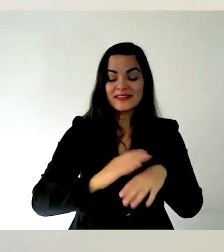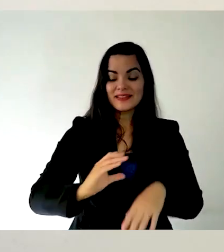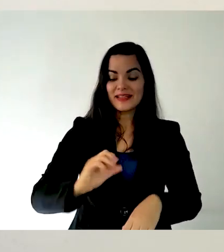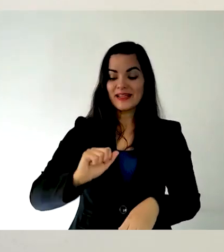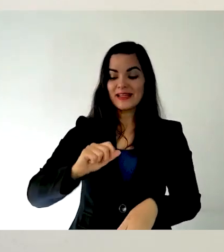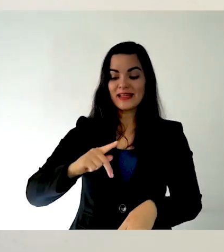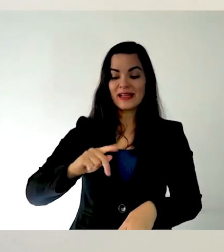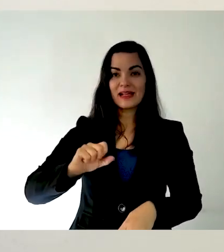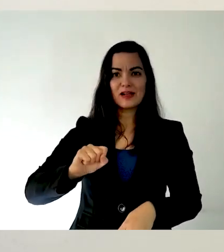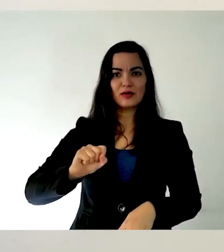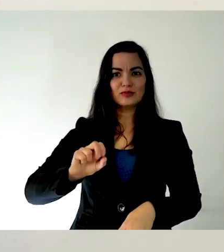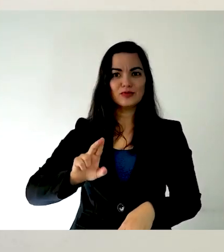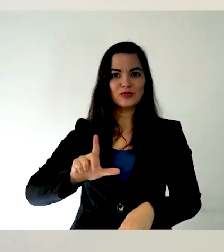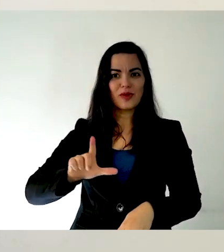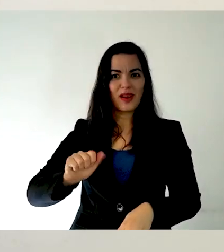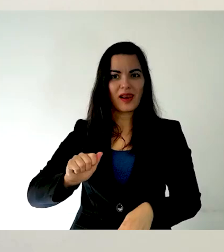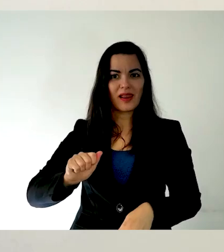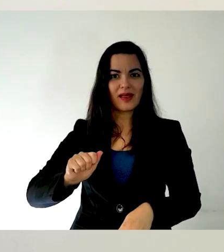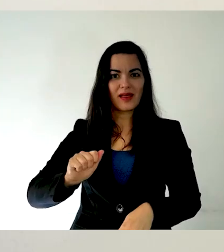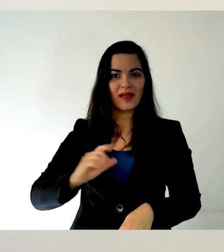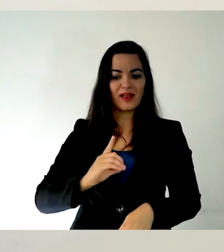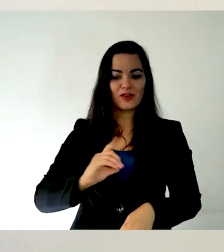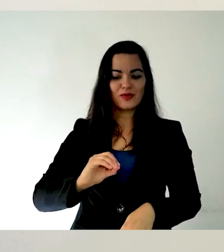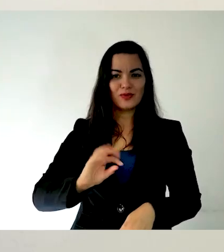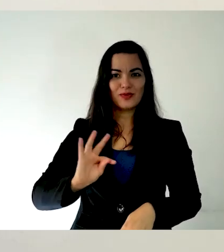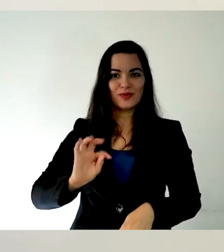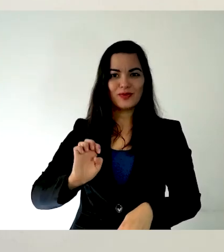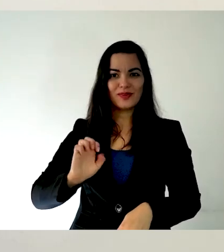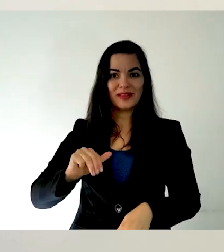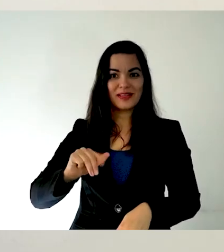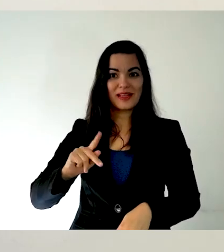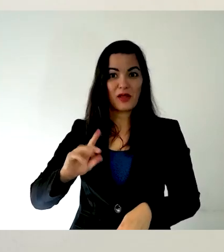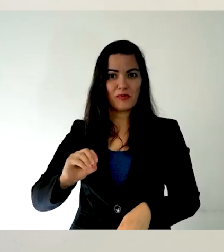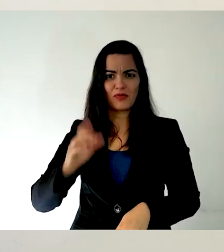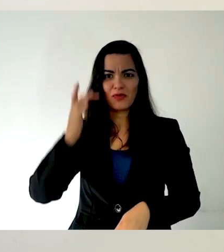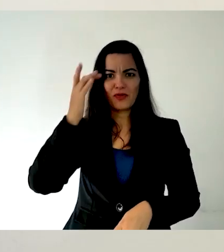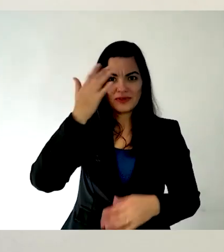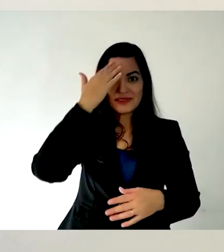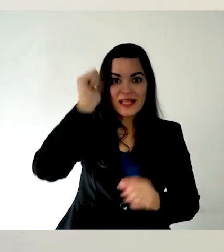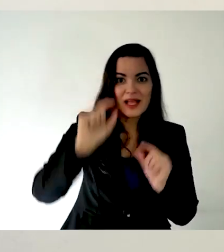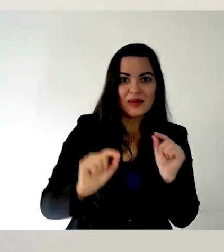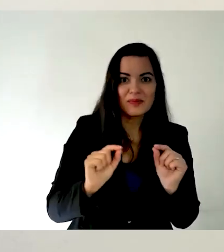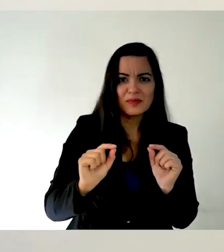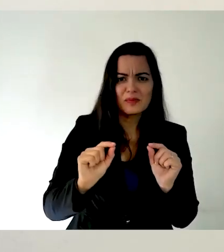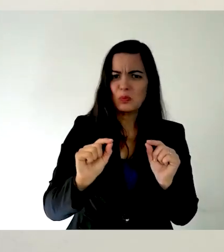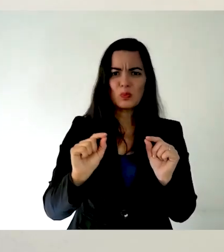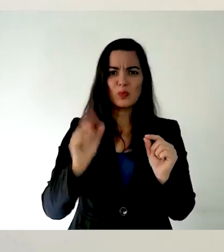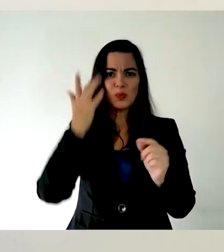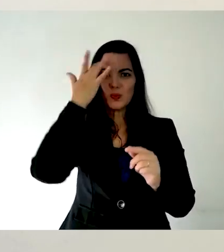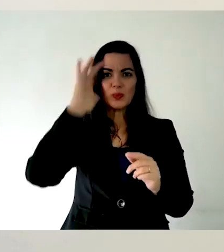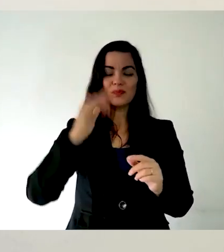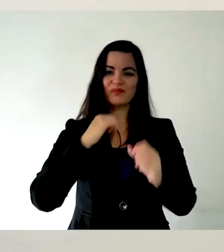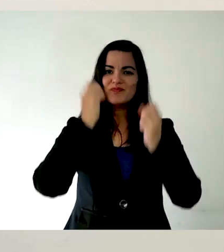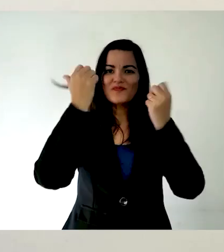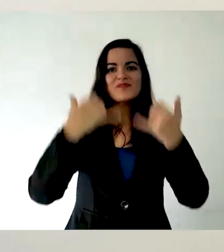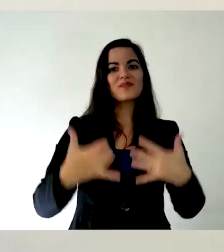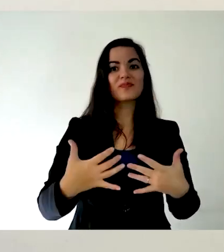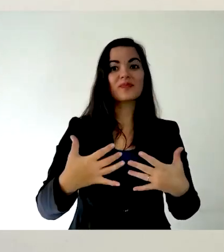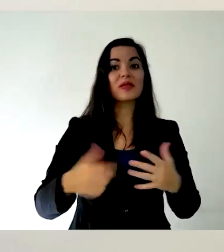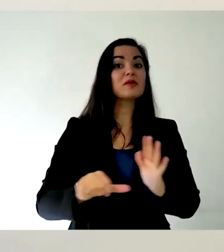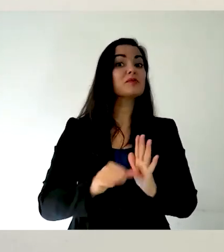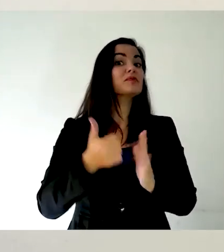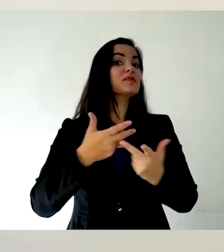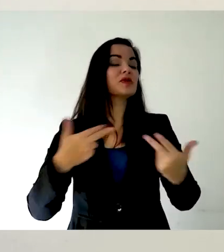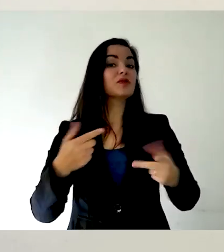sabe o que é isso? Não sabe? Então eu vou te contar. Primeira coisa, você deve